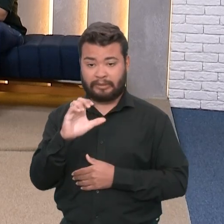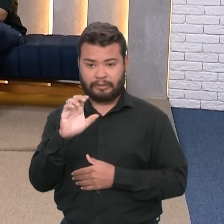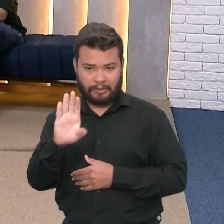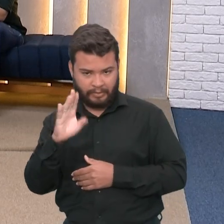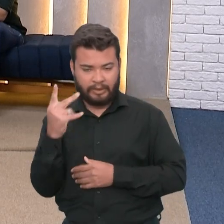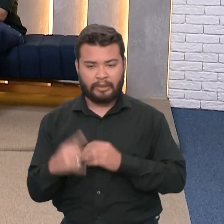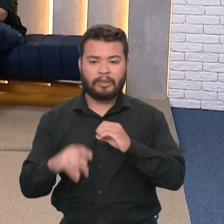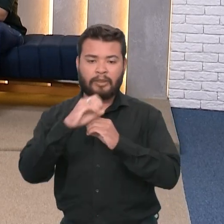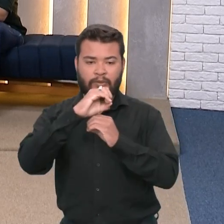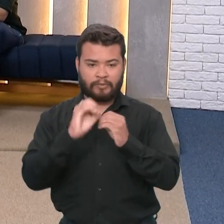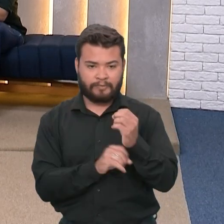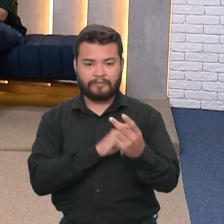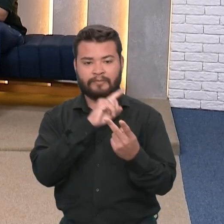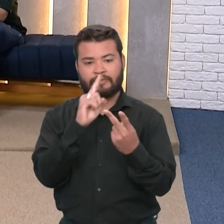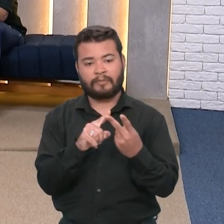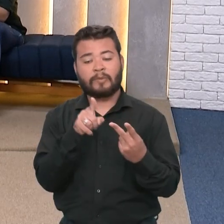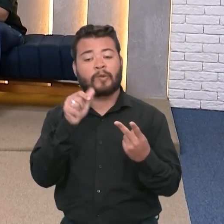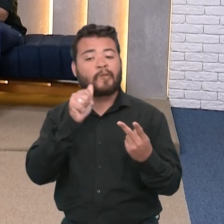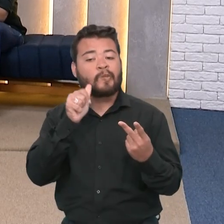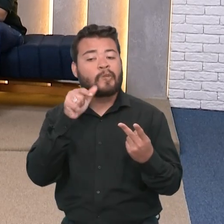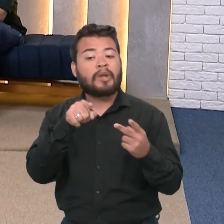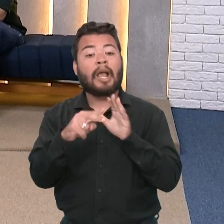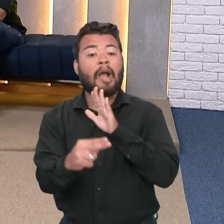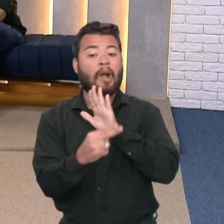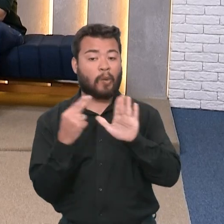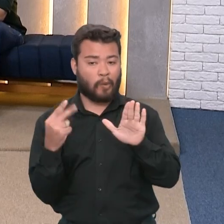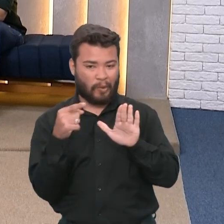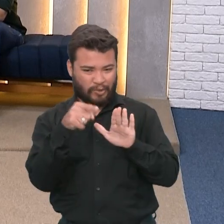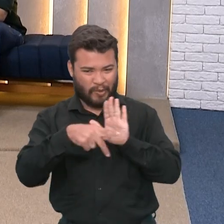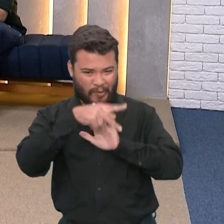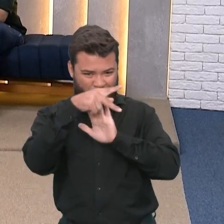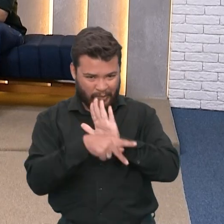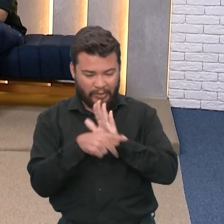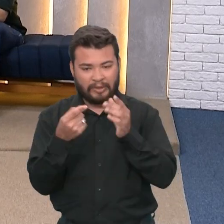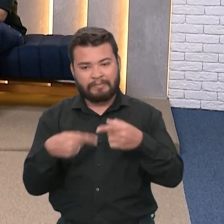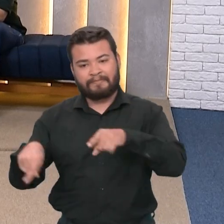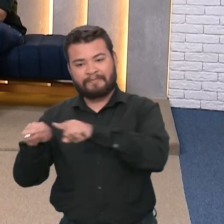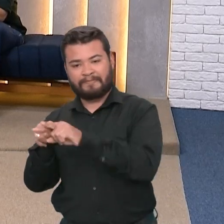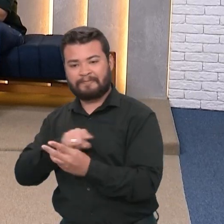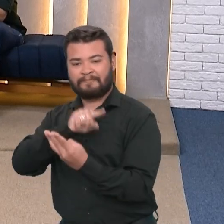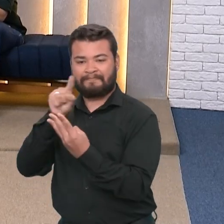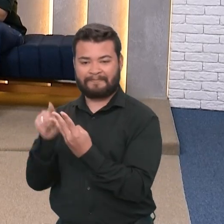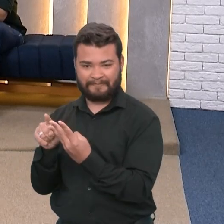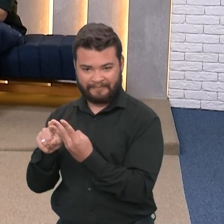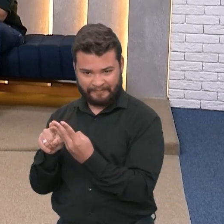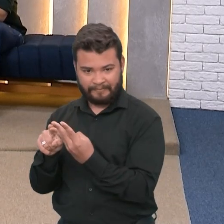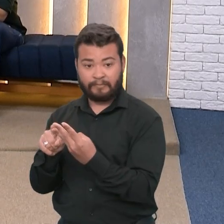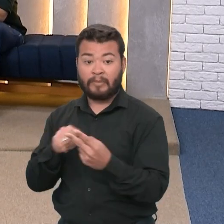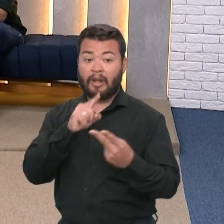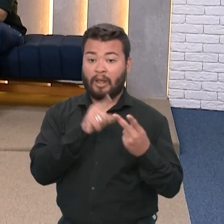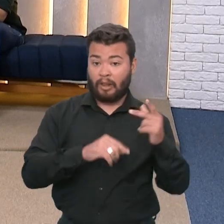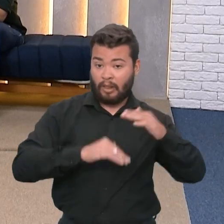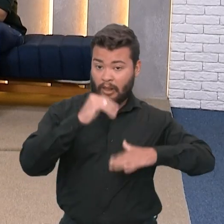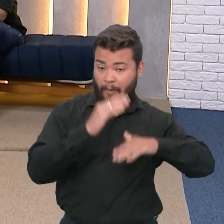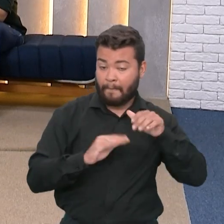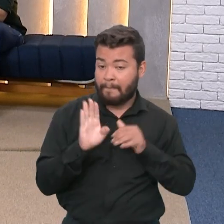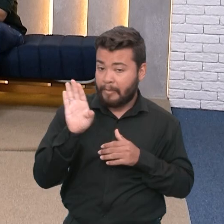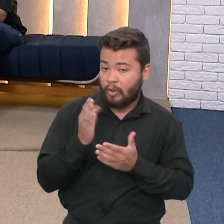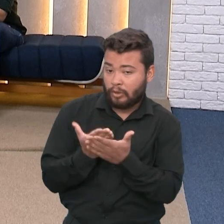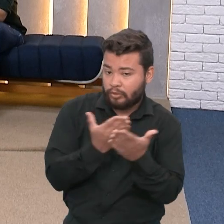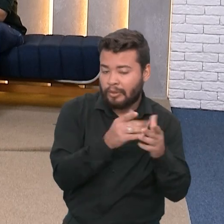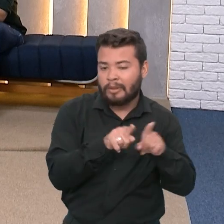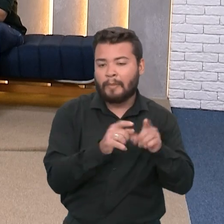da UFG, a Daíse Jorge, que é autora desse projeto junto com o Pablo, né? Ela que é bióloga e doutoranda em